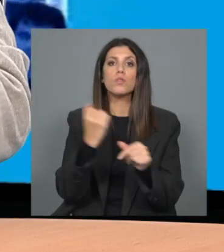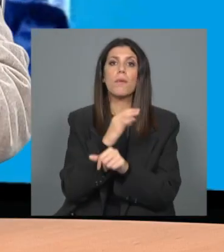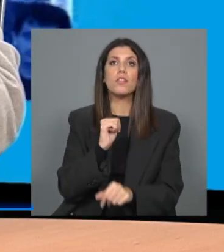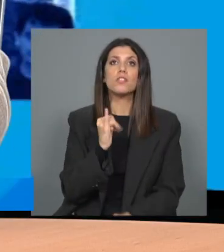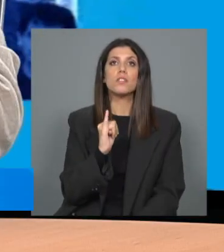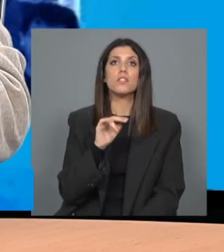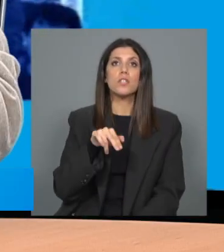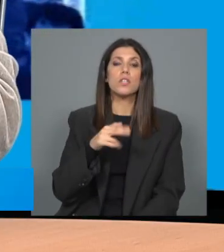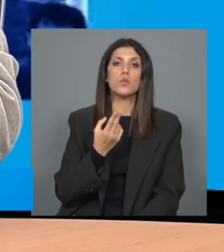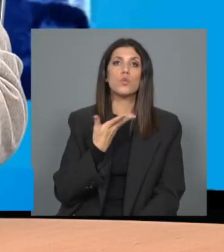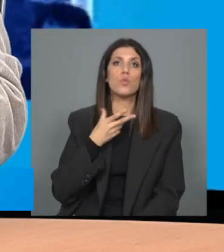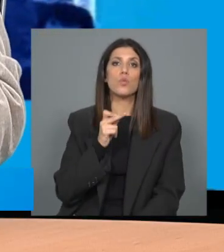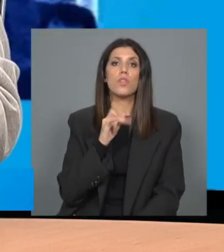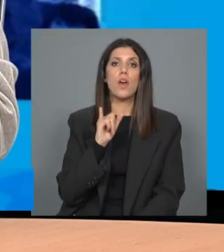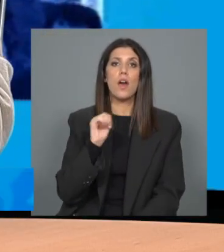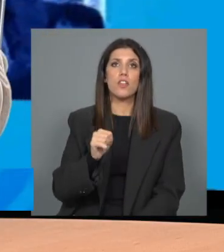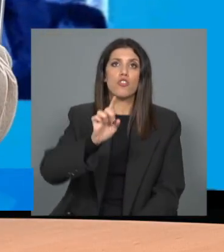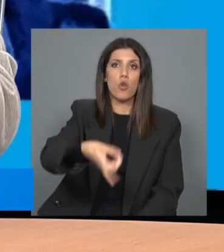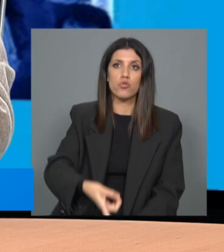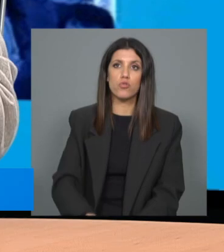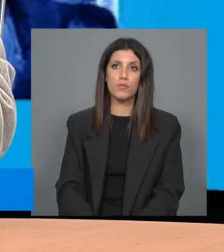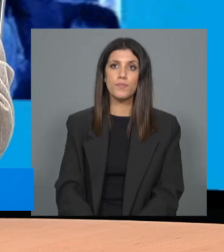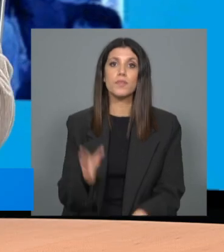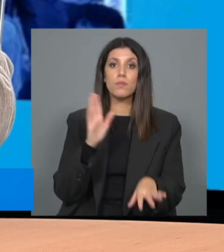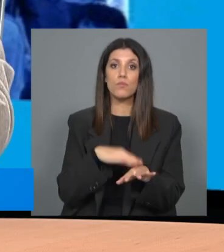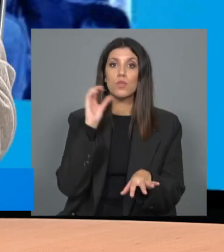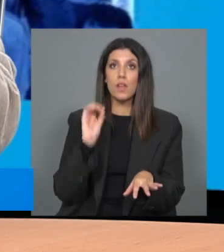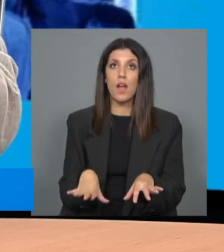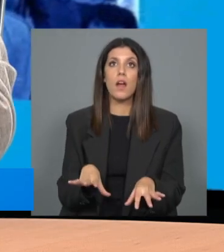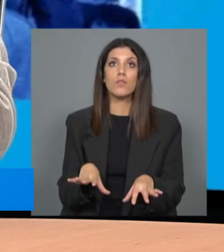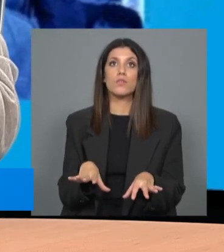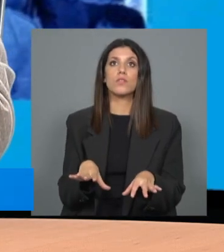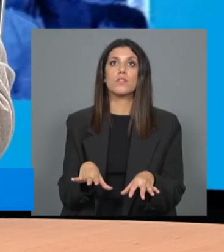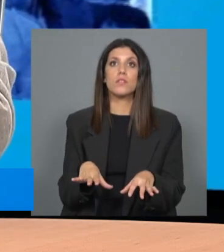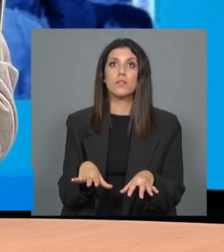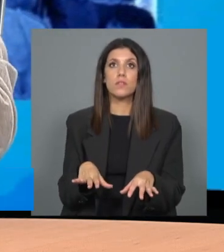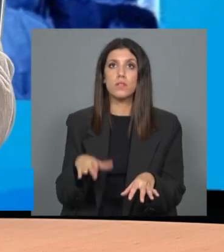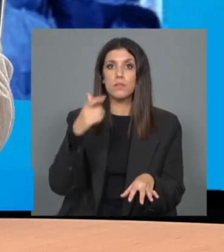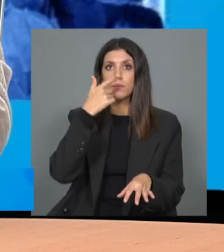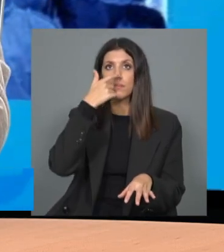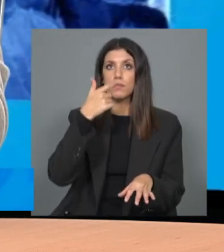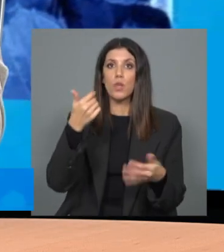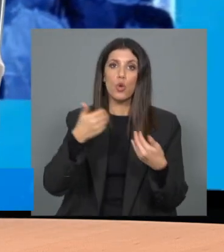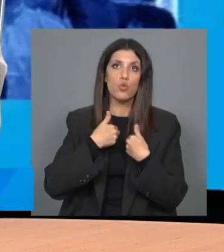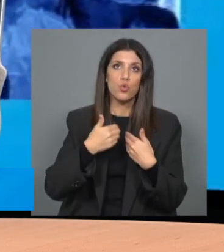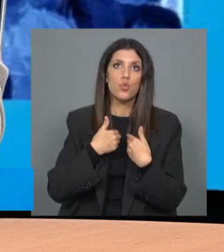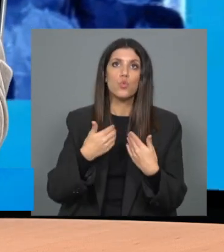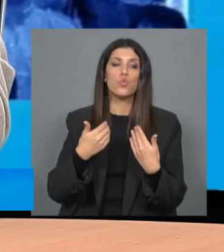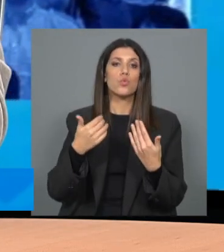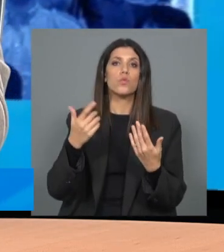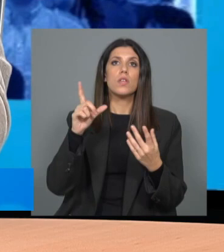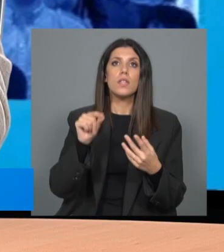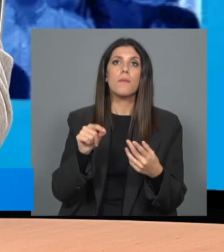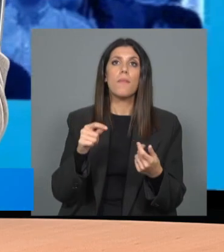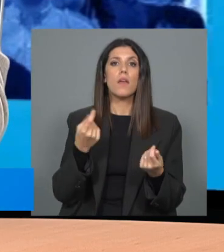houve necessidade de ponderar, face ao volume dos contributos que chegaram, a dinâmica que foi criada e também a necessidade de